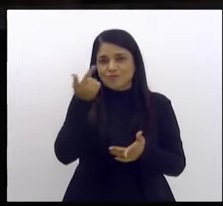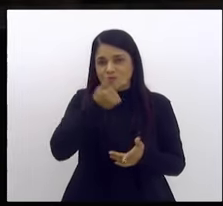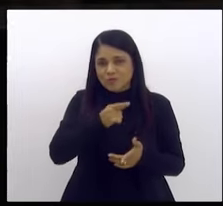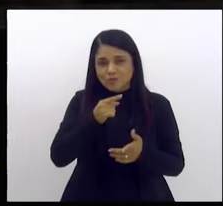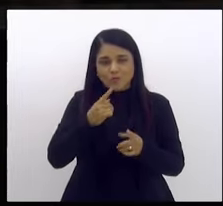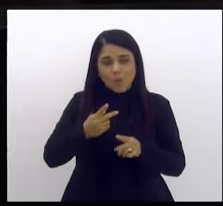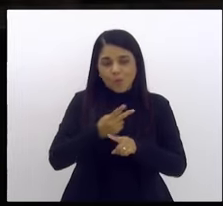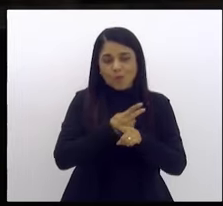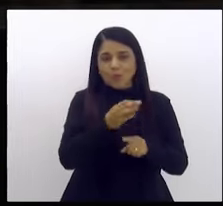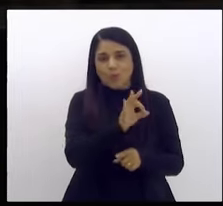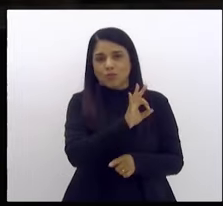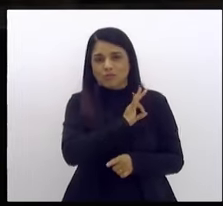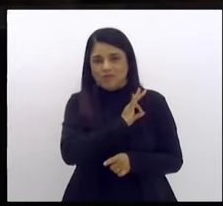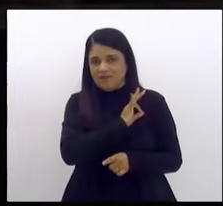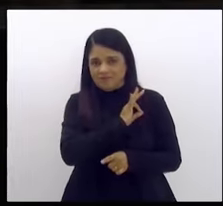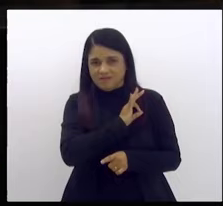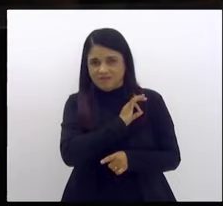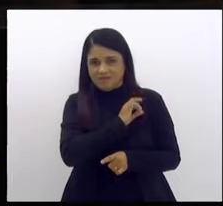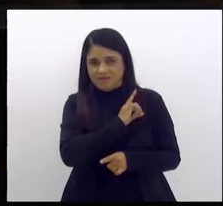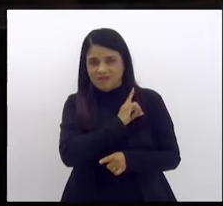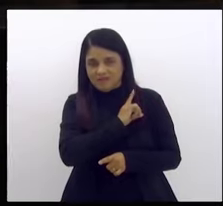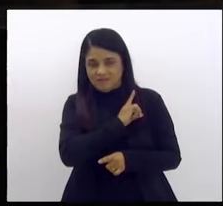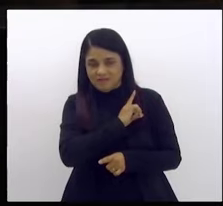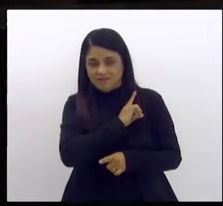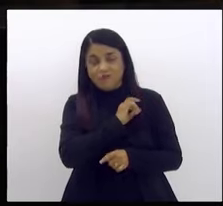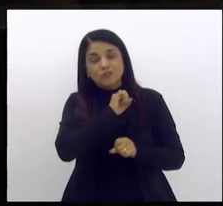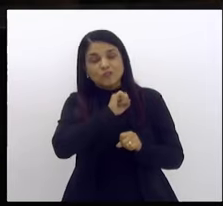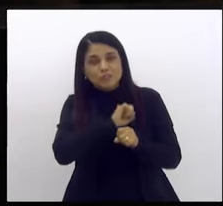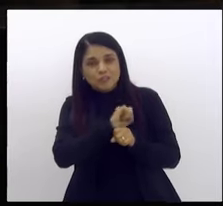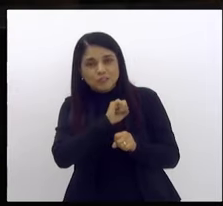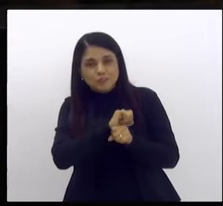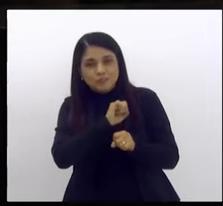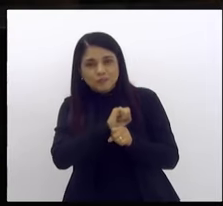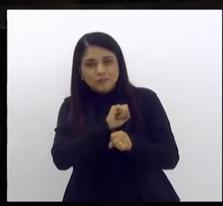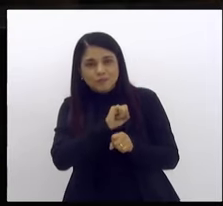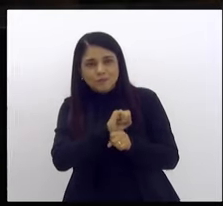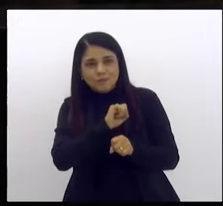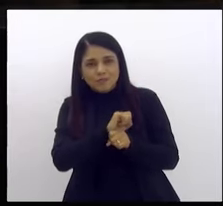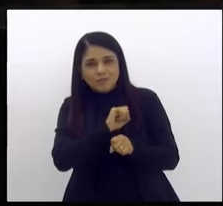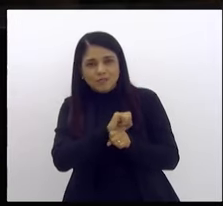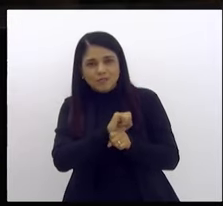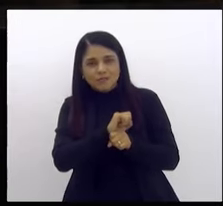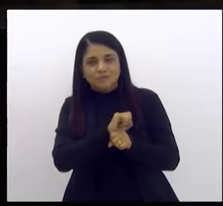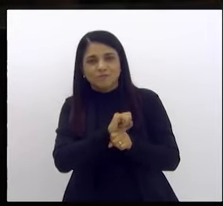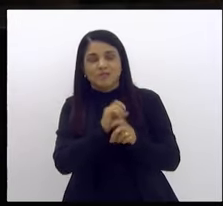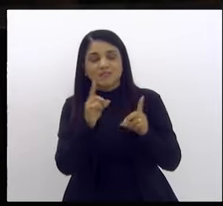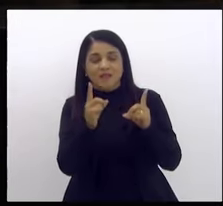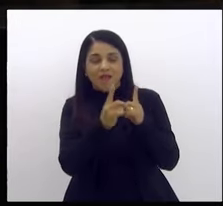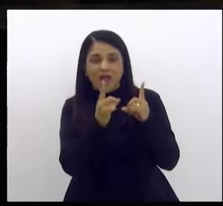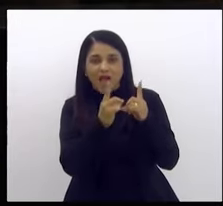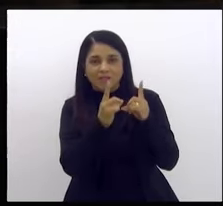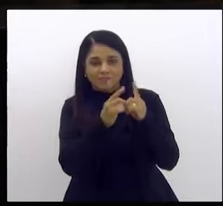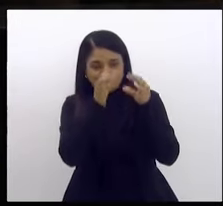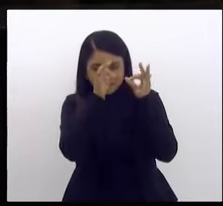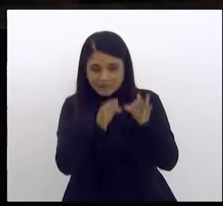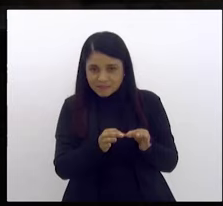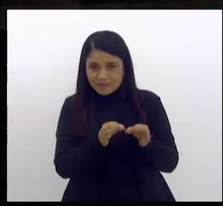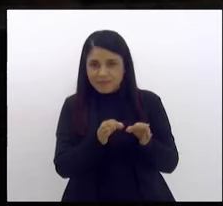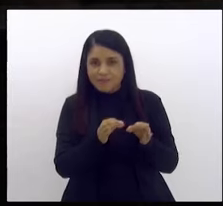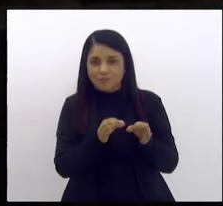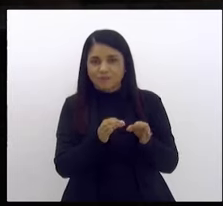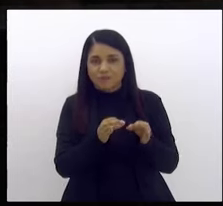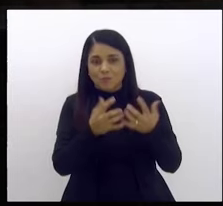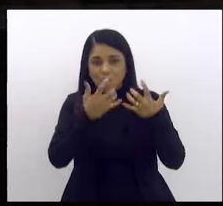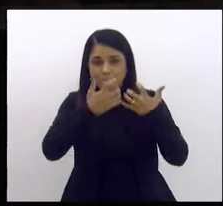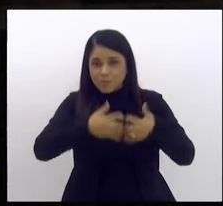uma delegacia. Ficou esperando, senhor presidente, o tempo inteiro para ser atendida de maneira adequada dentro de